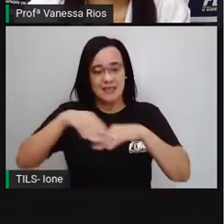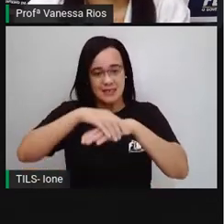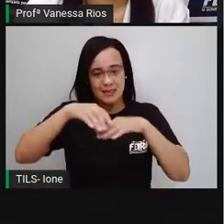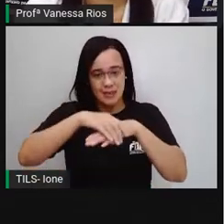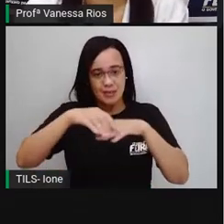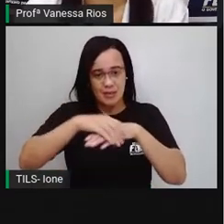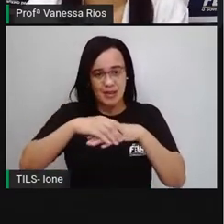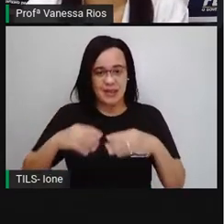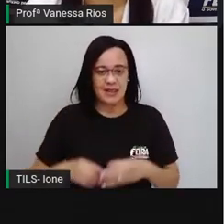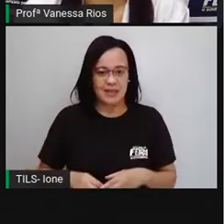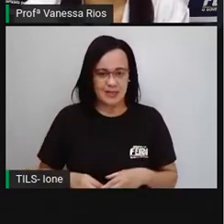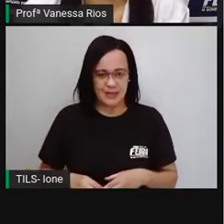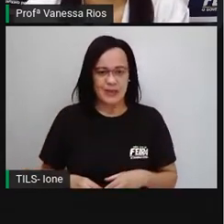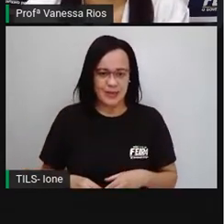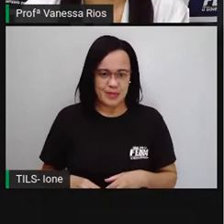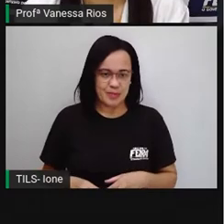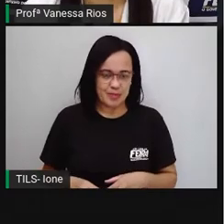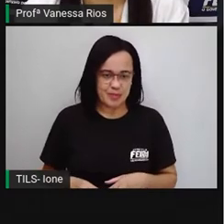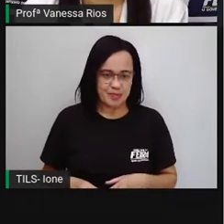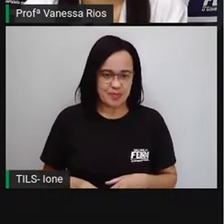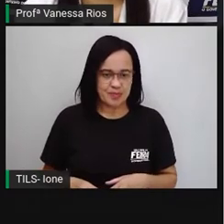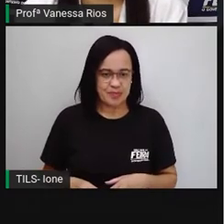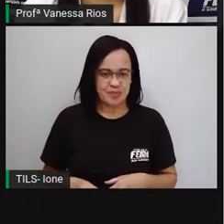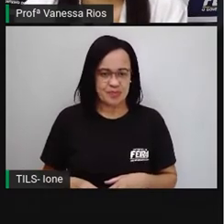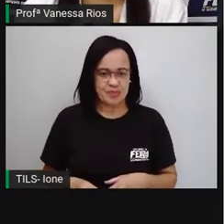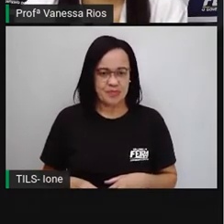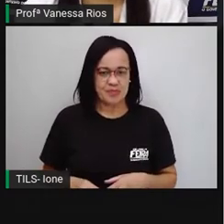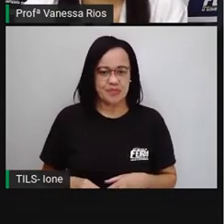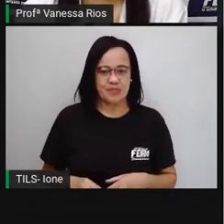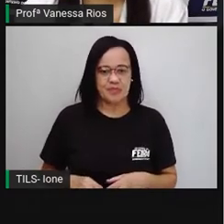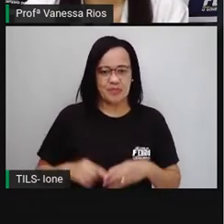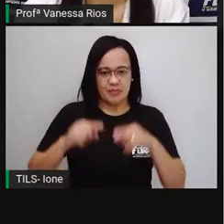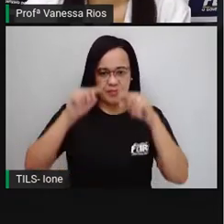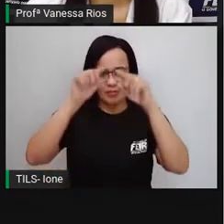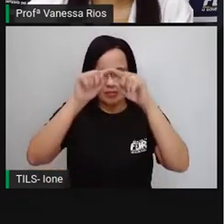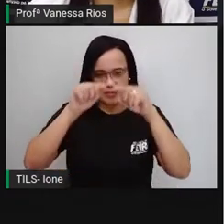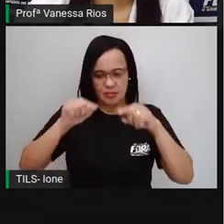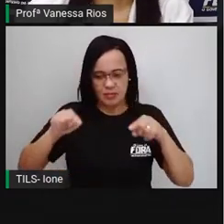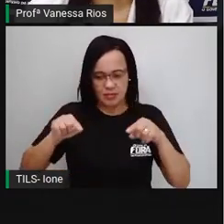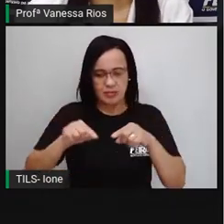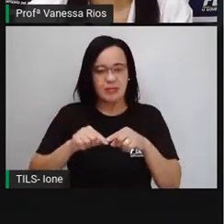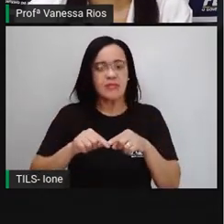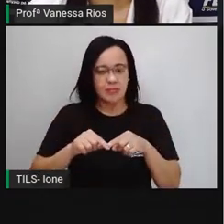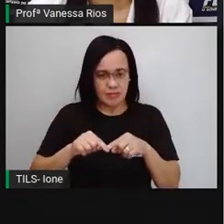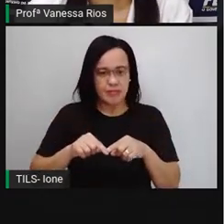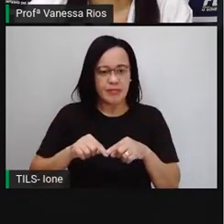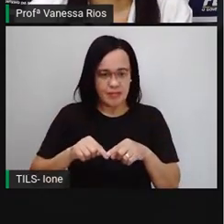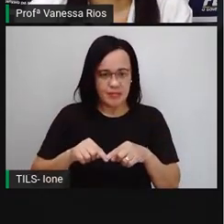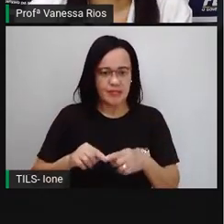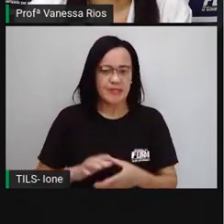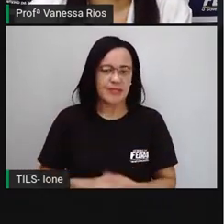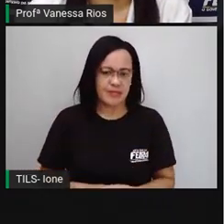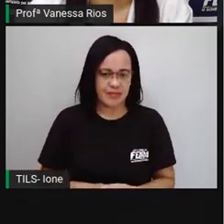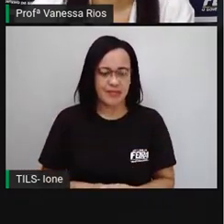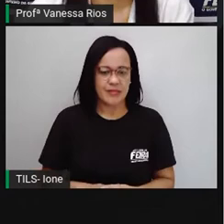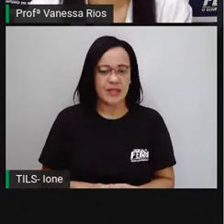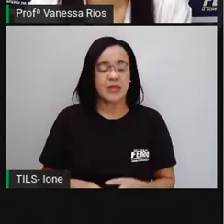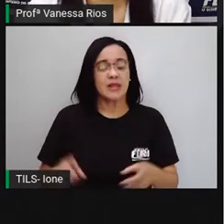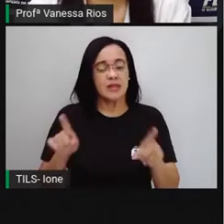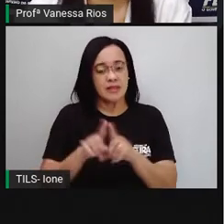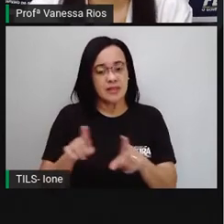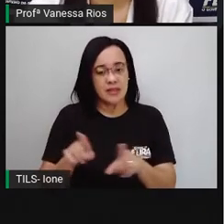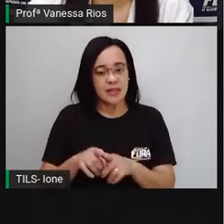aí com formato aí do cilindro, o dado com formato aí do cubo e